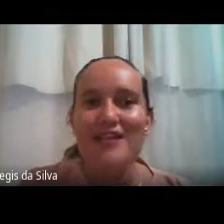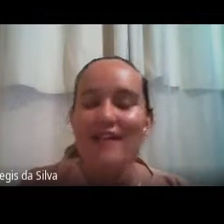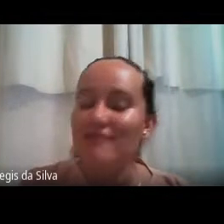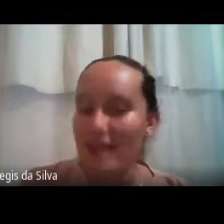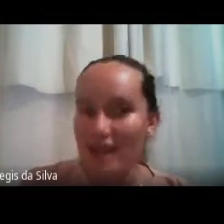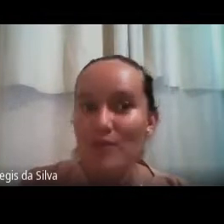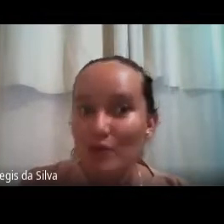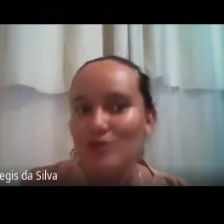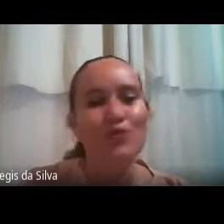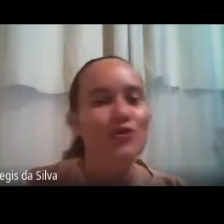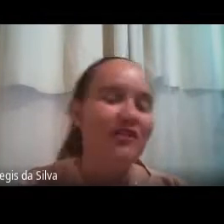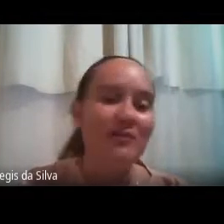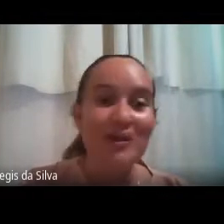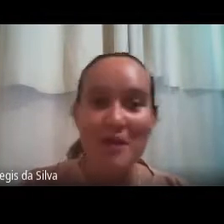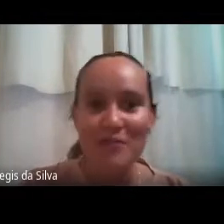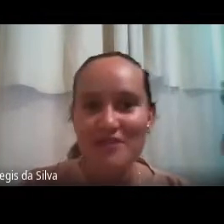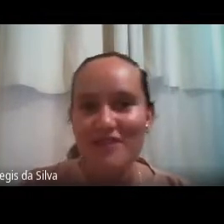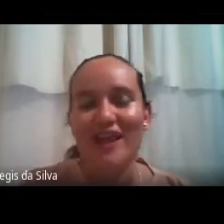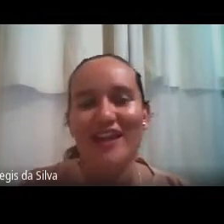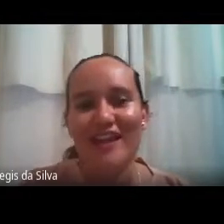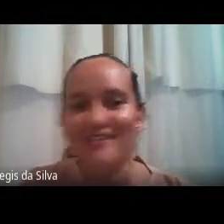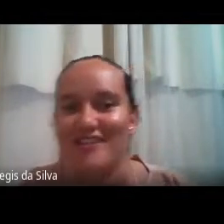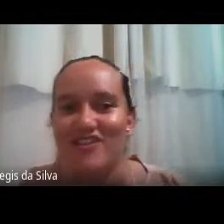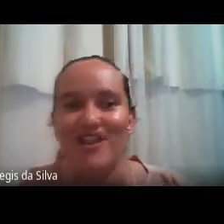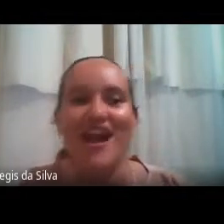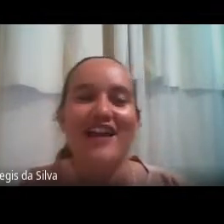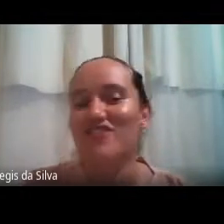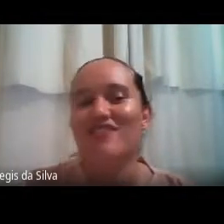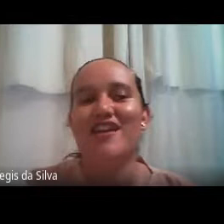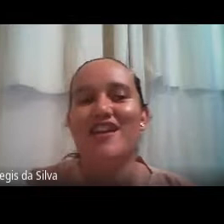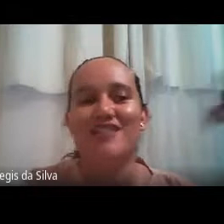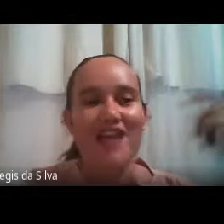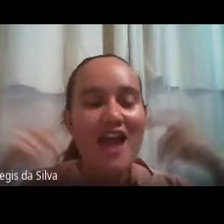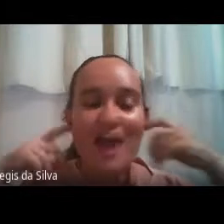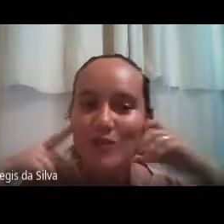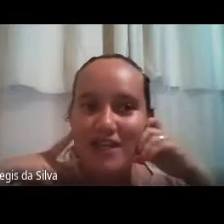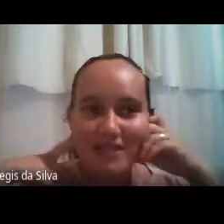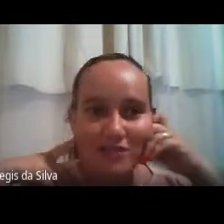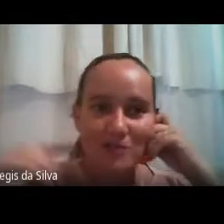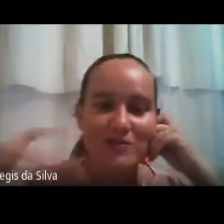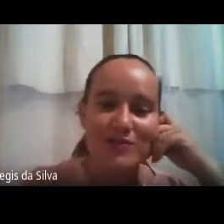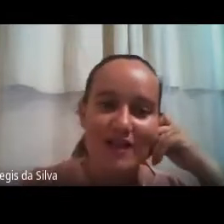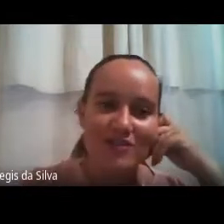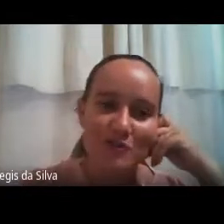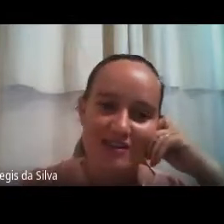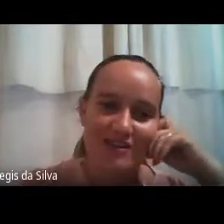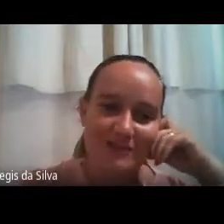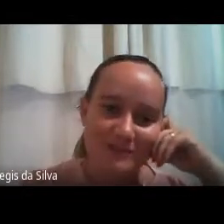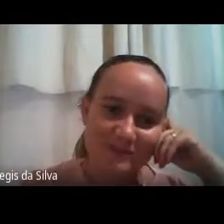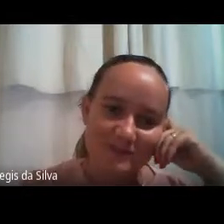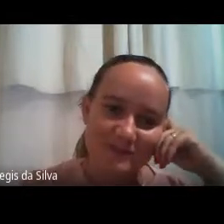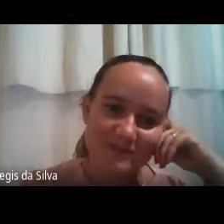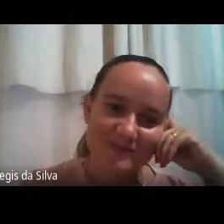mas requer muito estudo. Só que também não é impossível, né? Quem se dedicar, quem tiver interesse, é muito interessante mesmo estudar esse tipo de